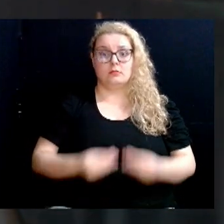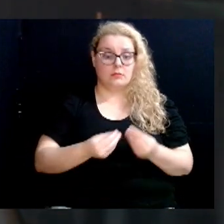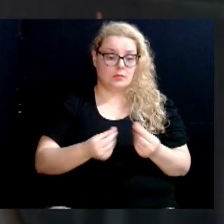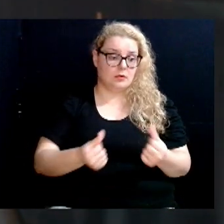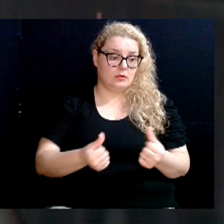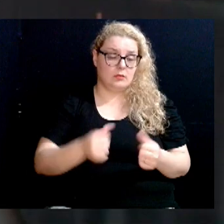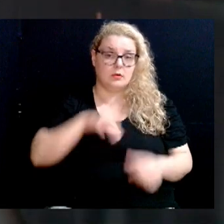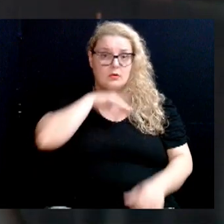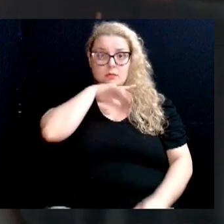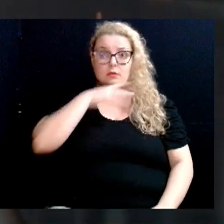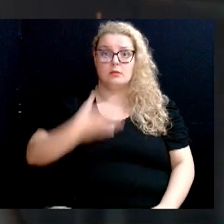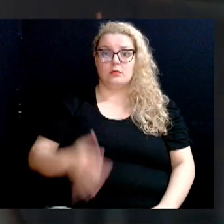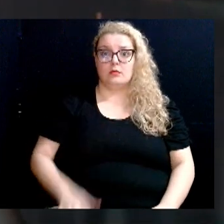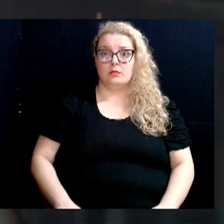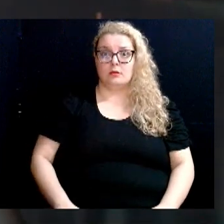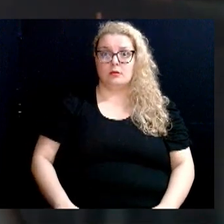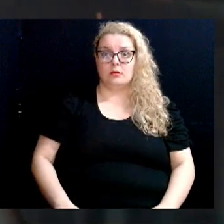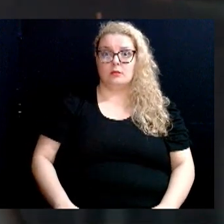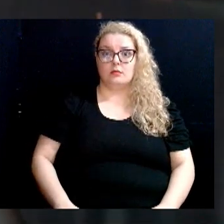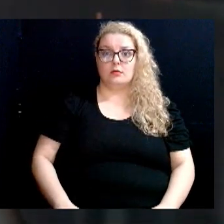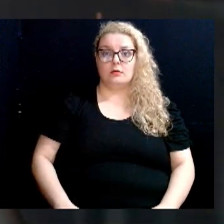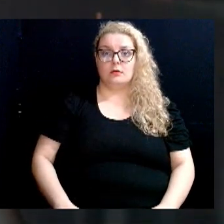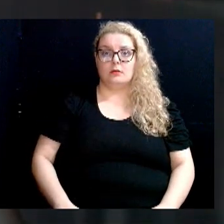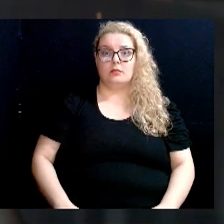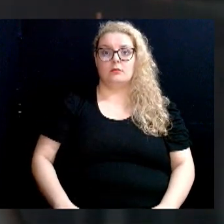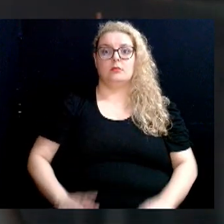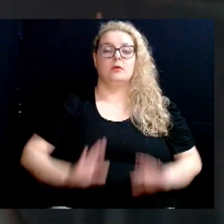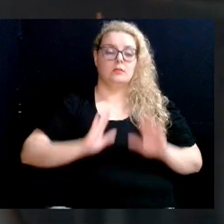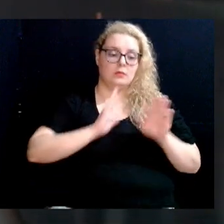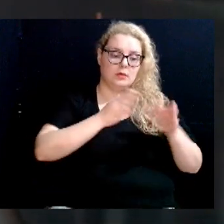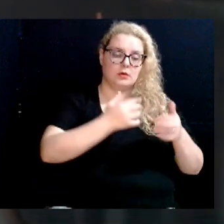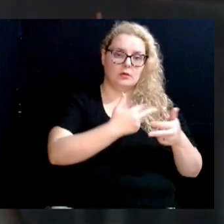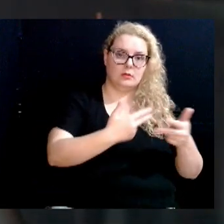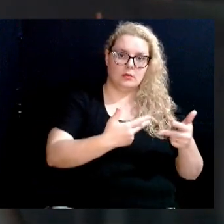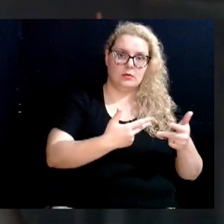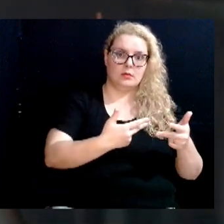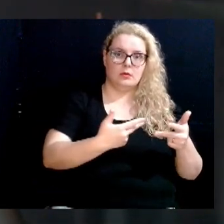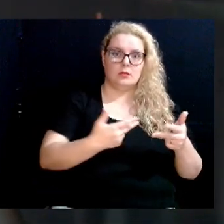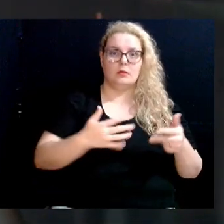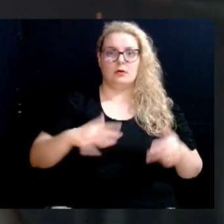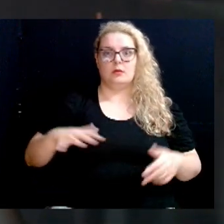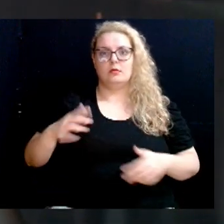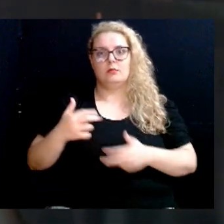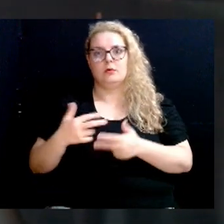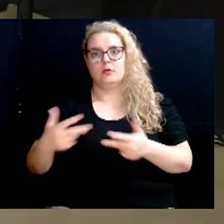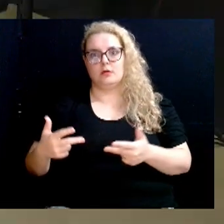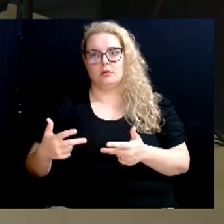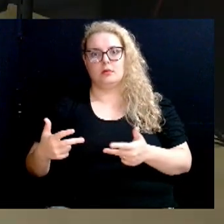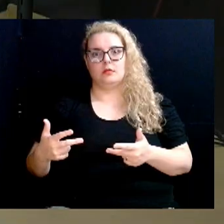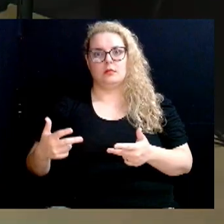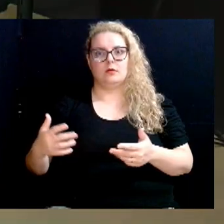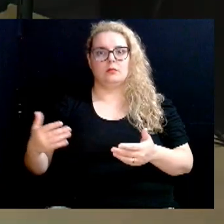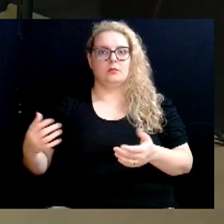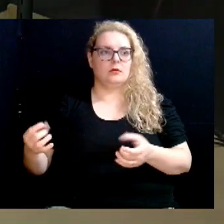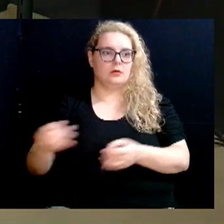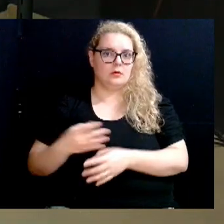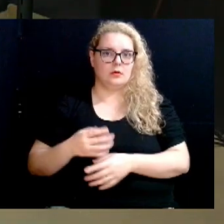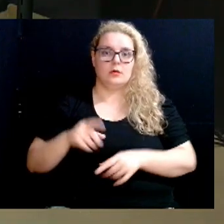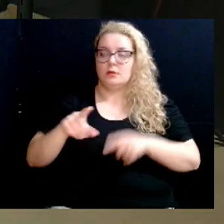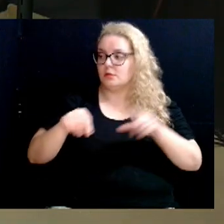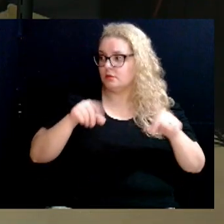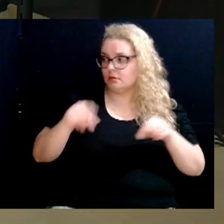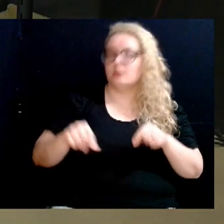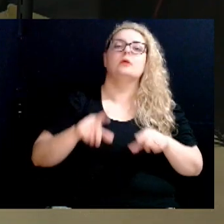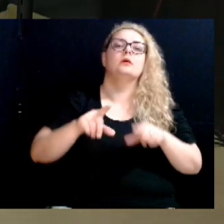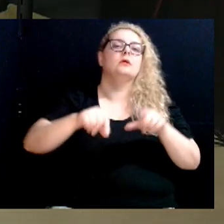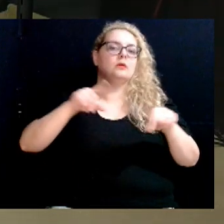para eu me hiperdedicar a algo, um lado vai passar fome. É assim, a gente é limitado. São escolhas. São escolhas, e com a gente